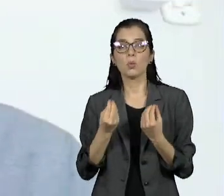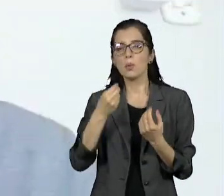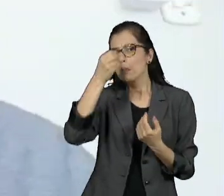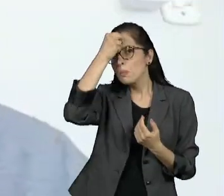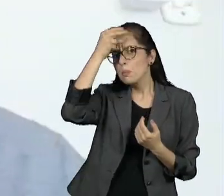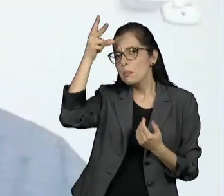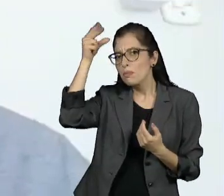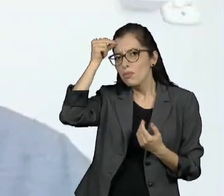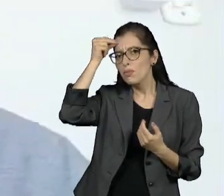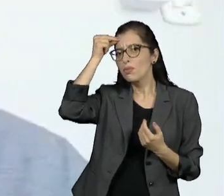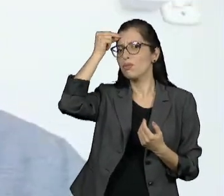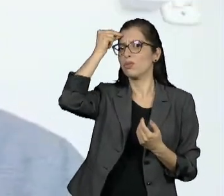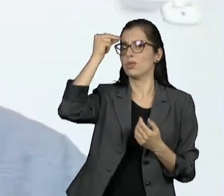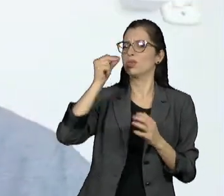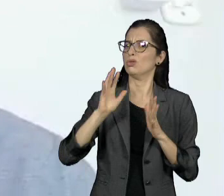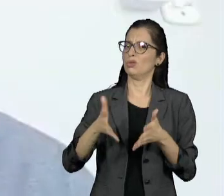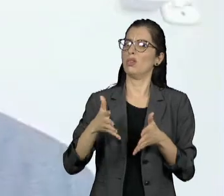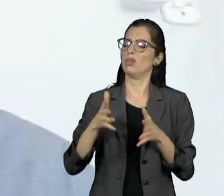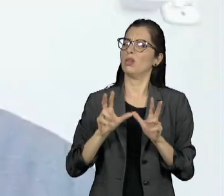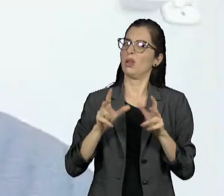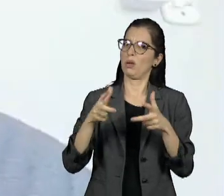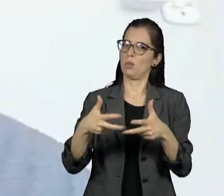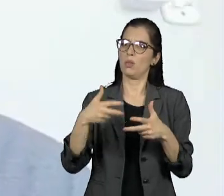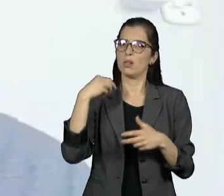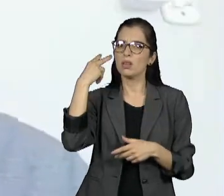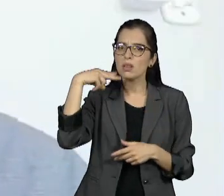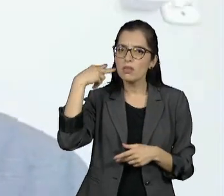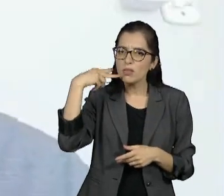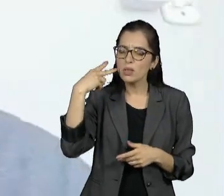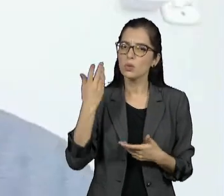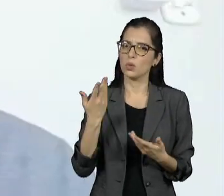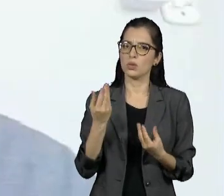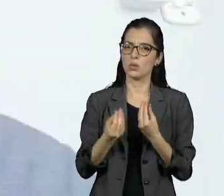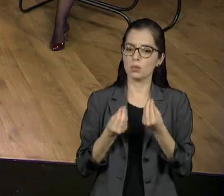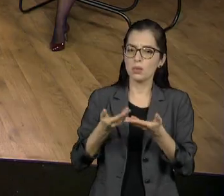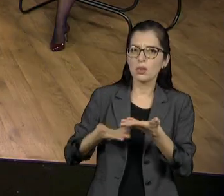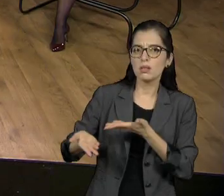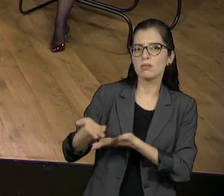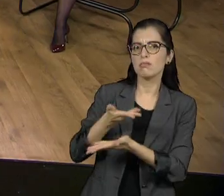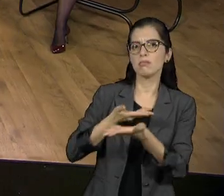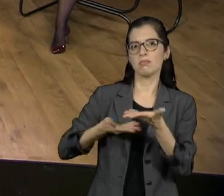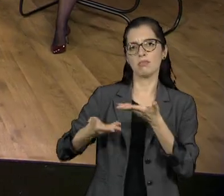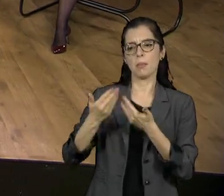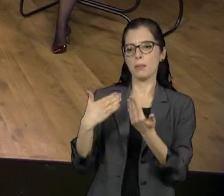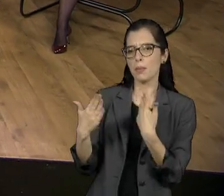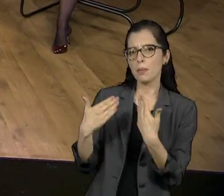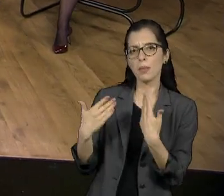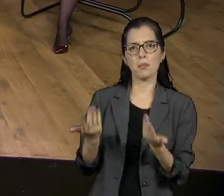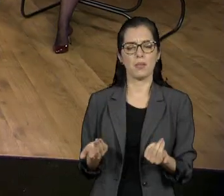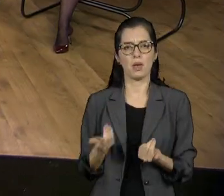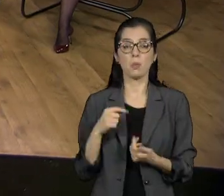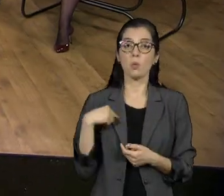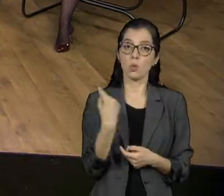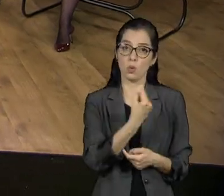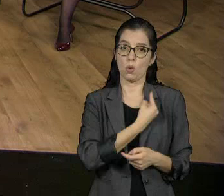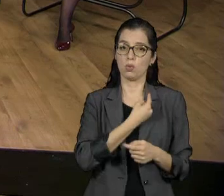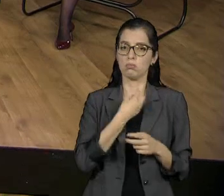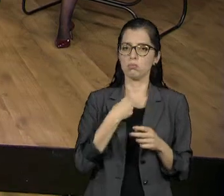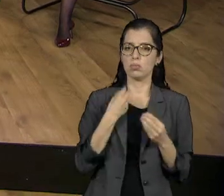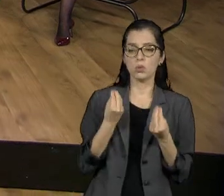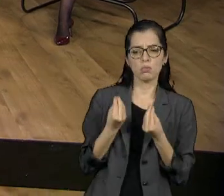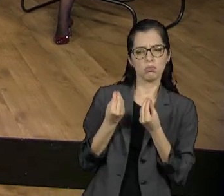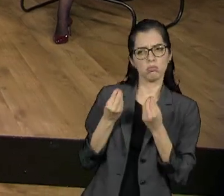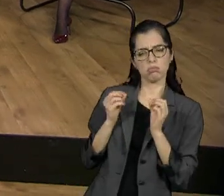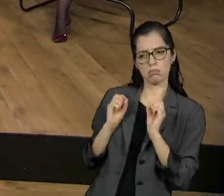A gente, na Constituição de 88, deu muito poder para os municípios, mas tem municípios que não têm nenhuma verba, que não têm orçamento próprio, né?